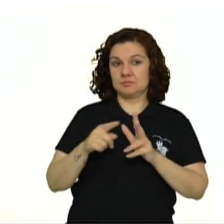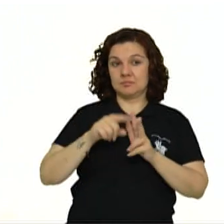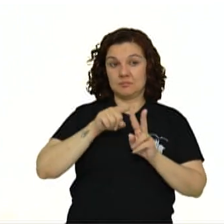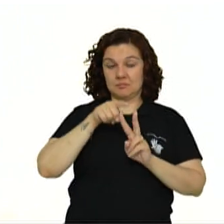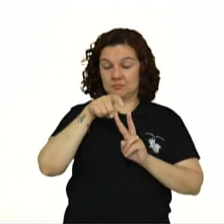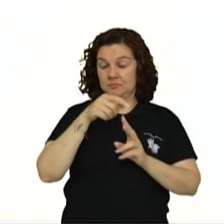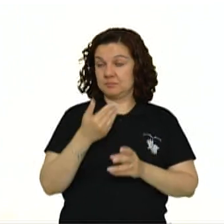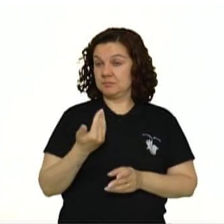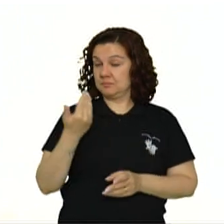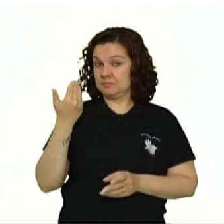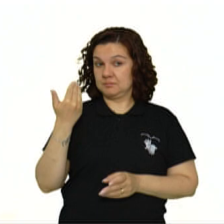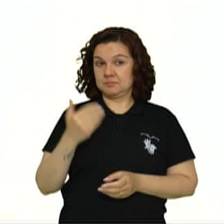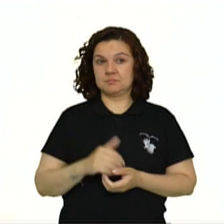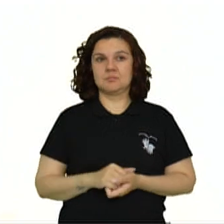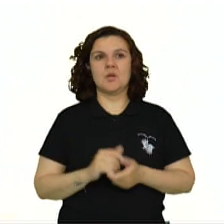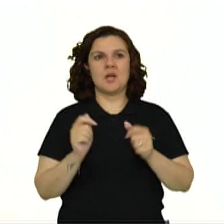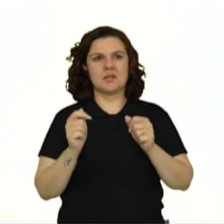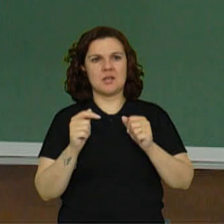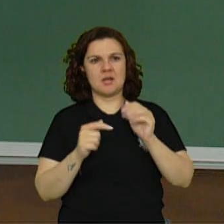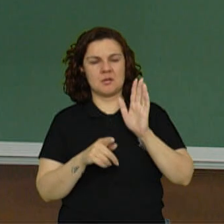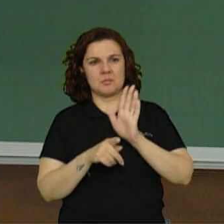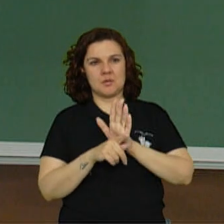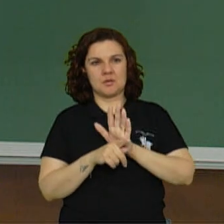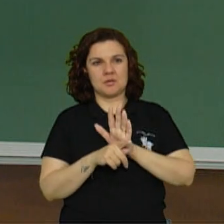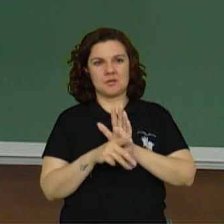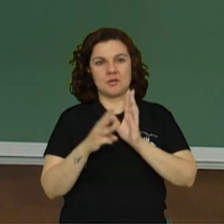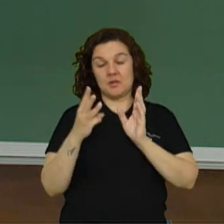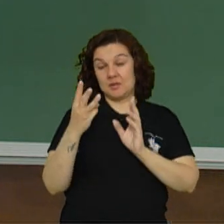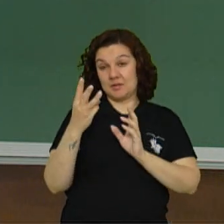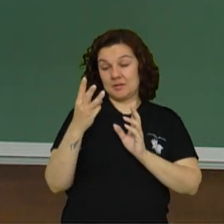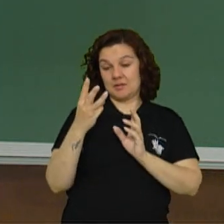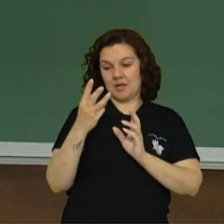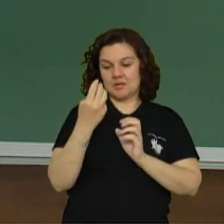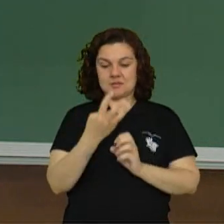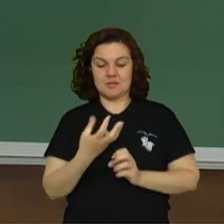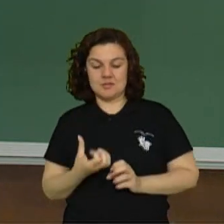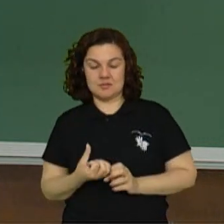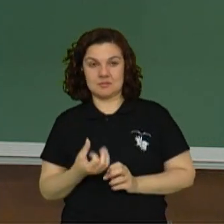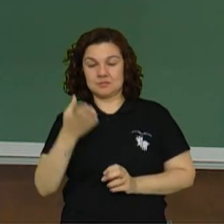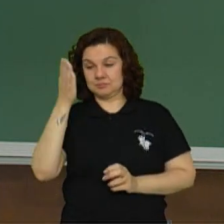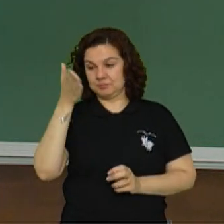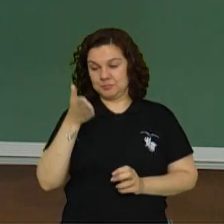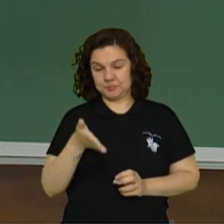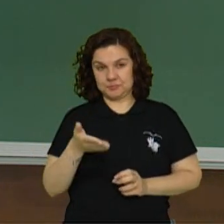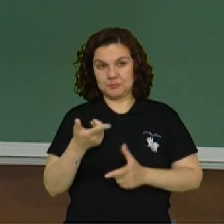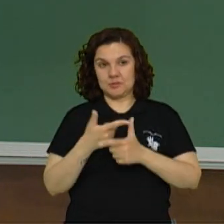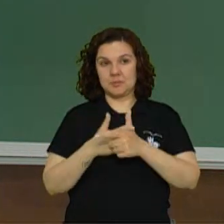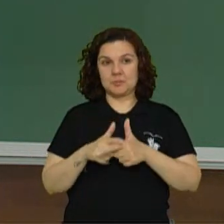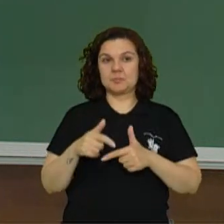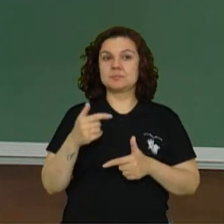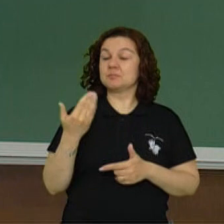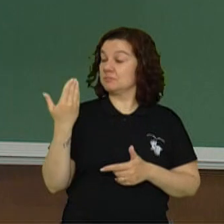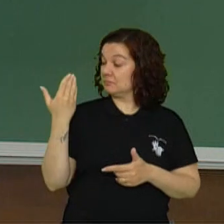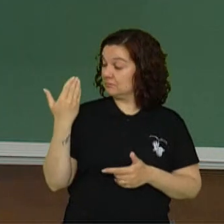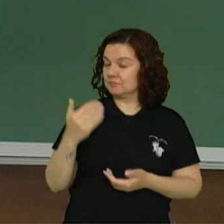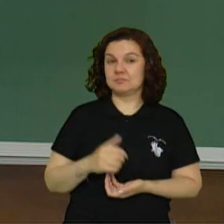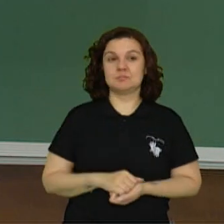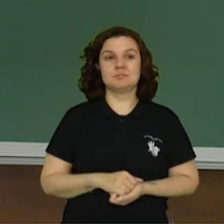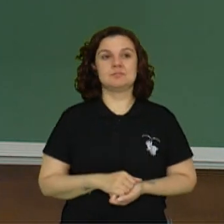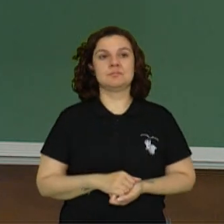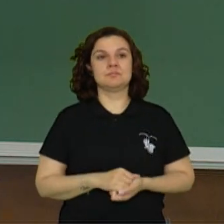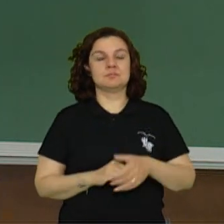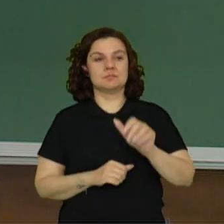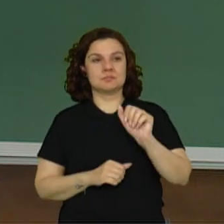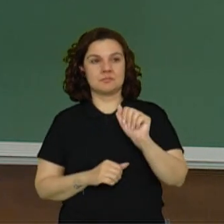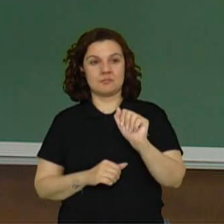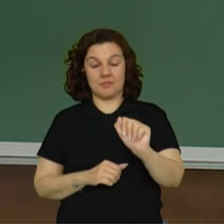π, posso fazer a simplificação do 3 de cima com o 36 de baixo, divido todo mundo ali, sobra 1 aqui